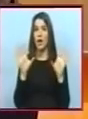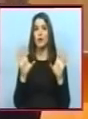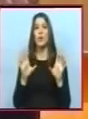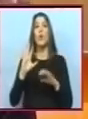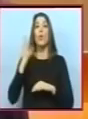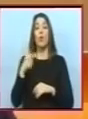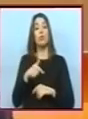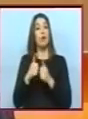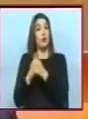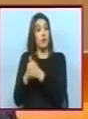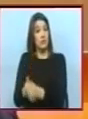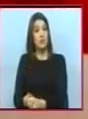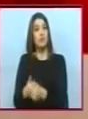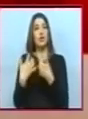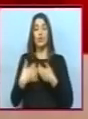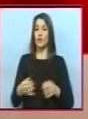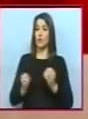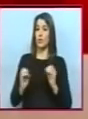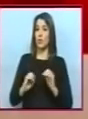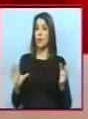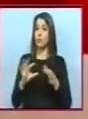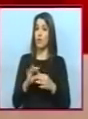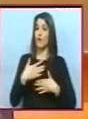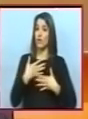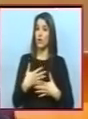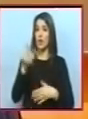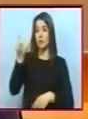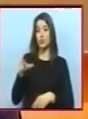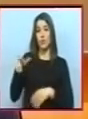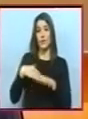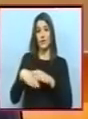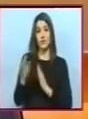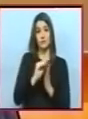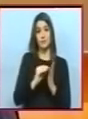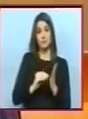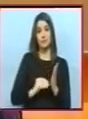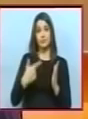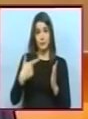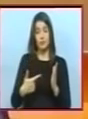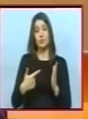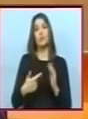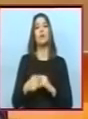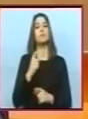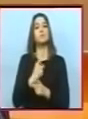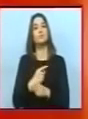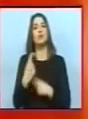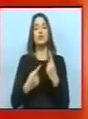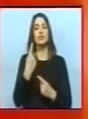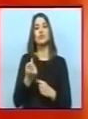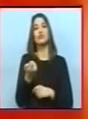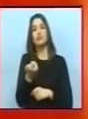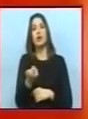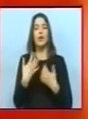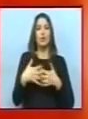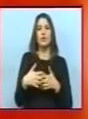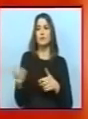que ser executado, não haja dúvidas acerca daquilo que era a vontade do testador. E mesmo assim, de vez em quando, surgem algumas